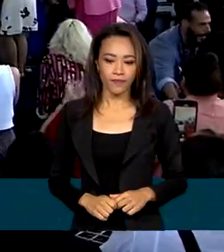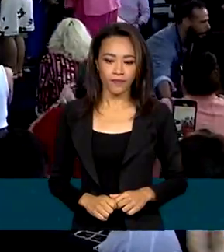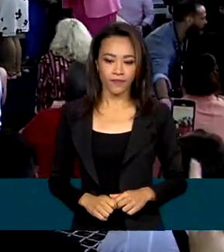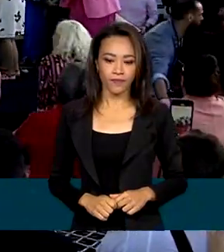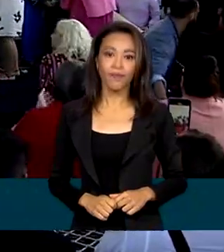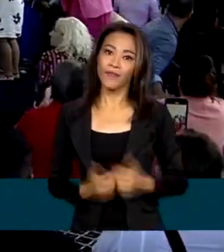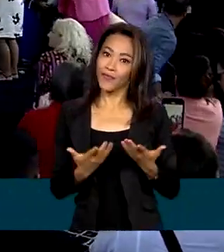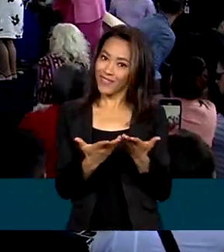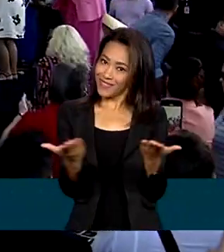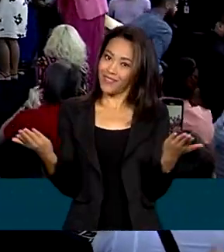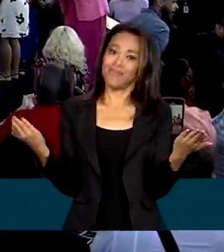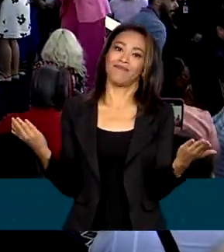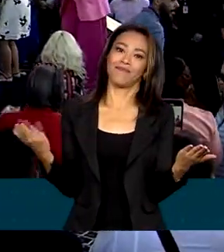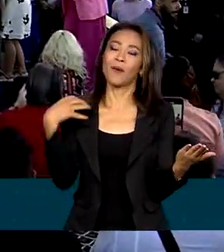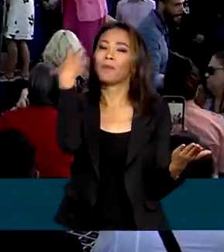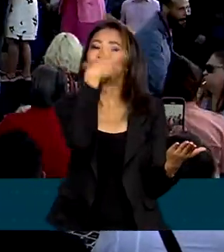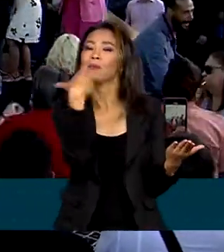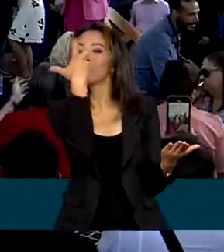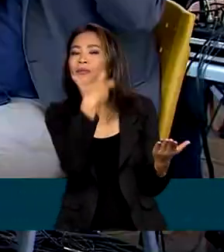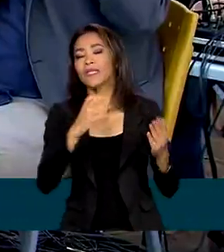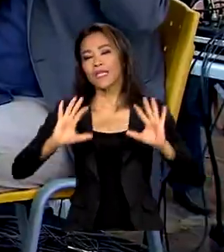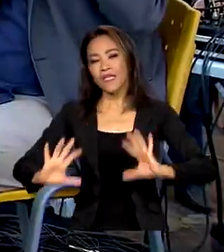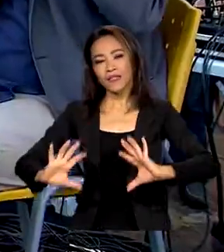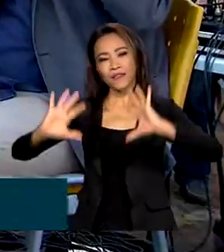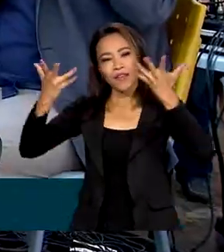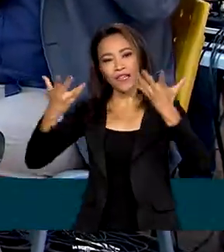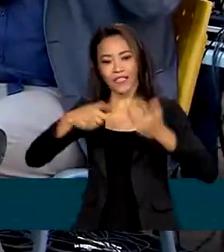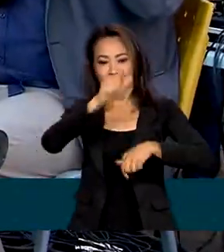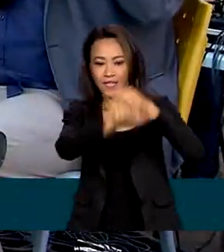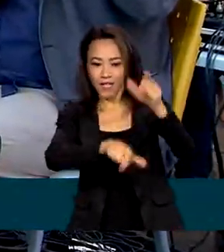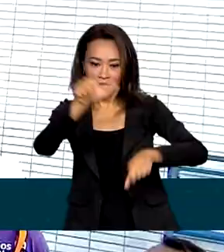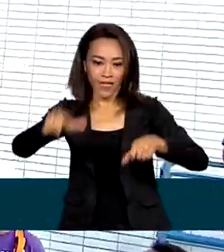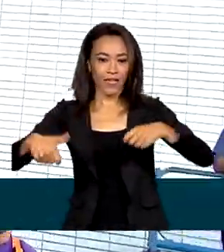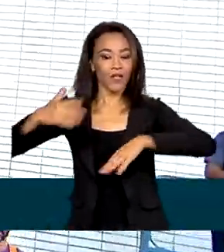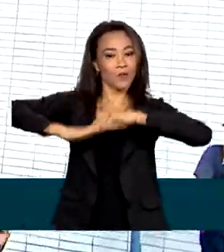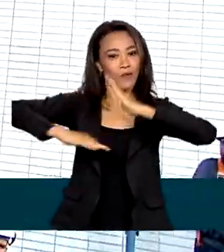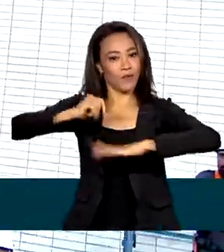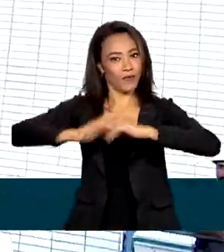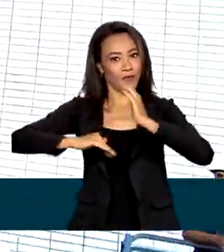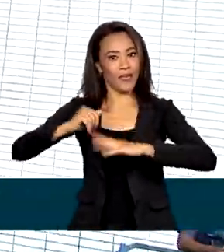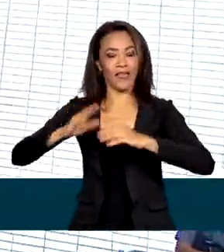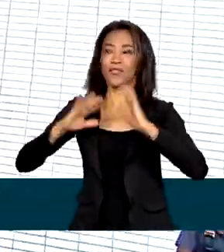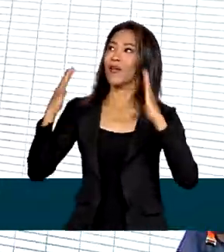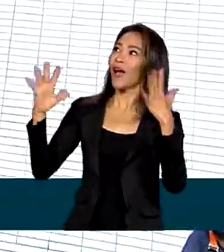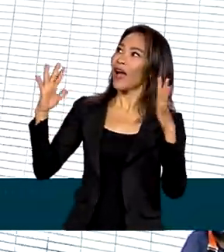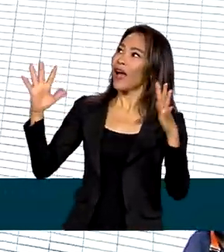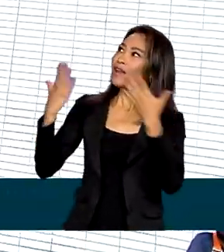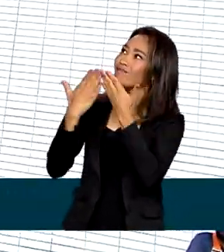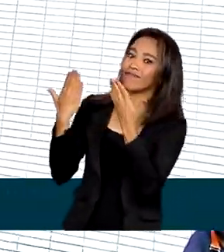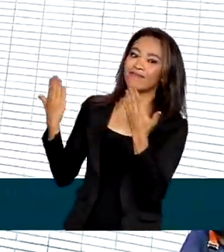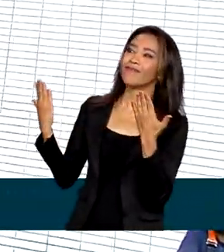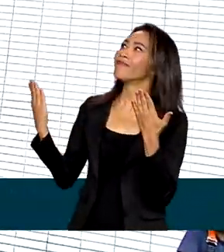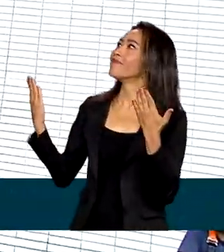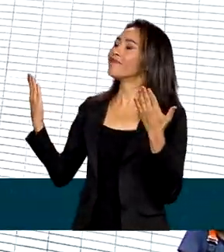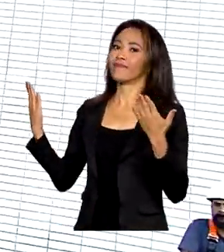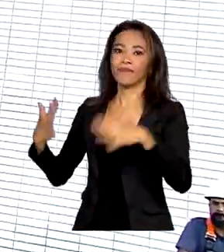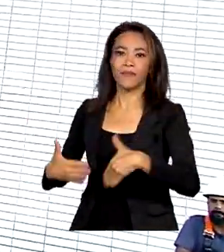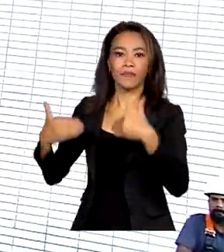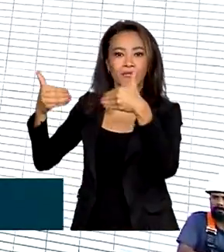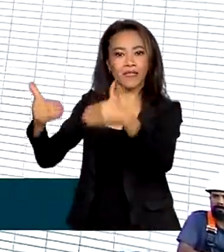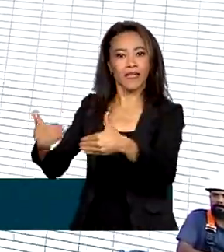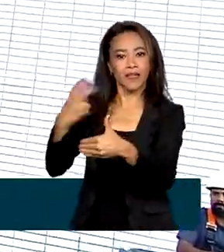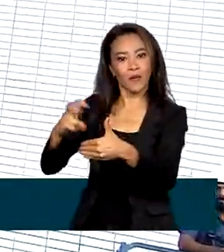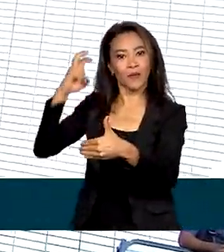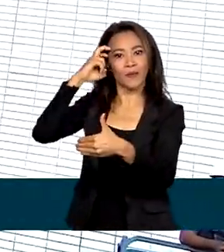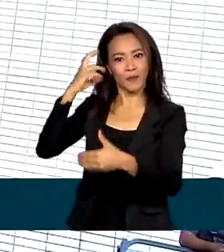E foi assim, com música e festa, que os artistas do DF comemoraram a reinstalação do letreiro do Ministério da Cultura